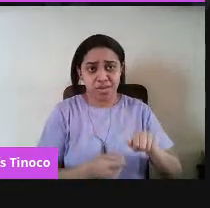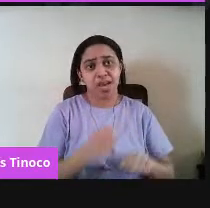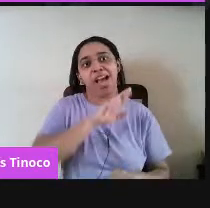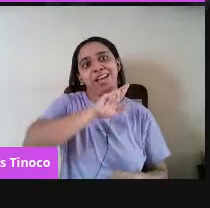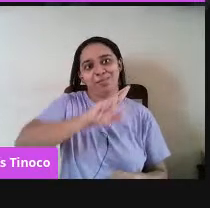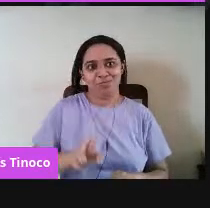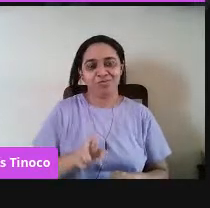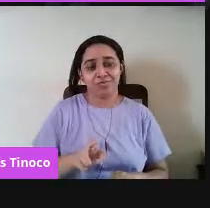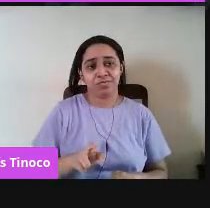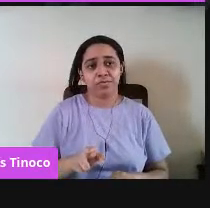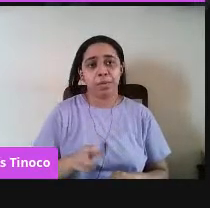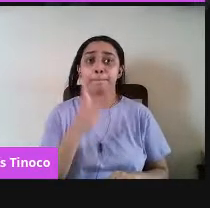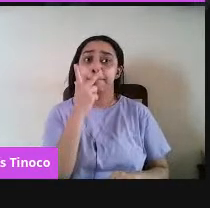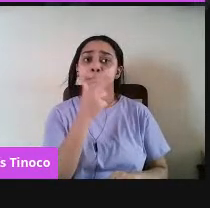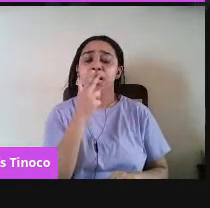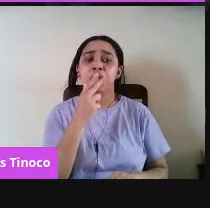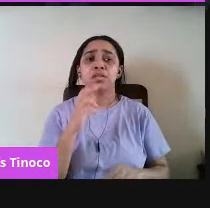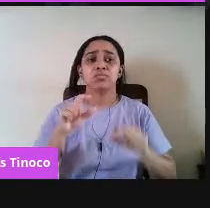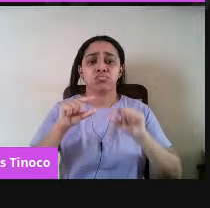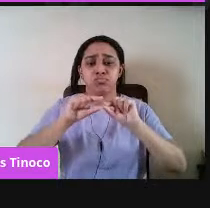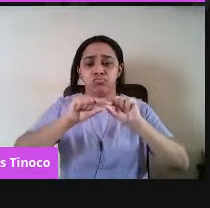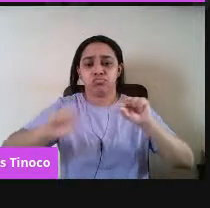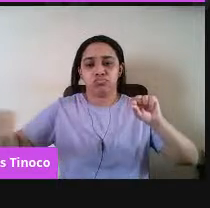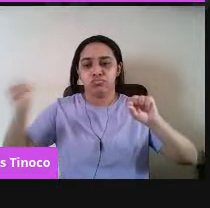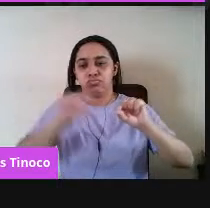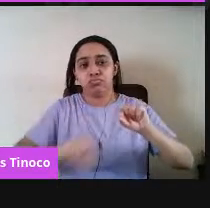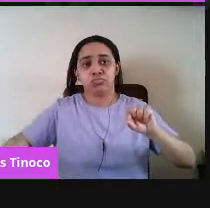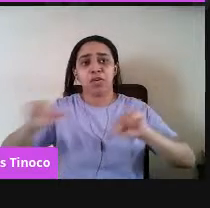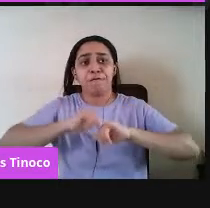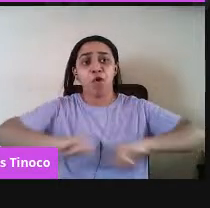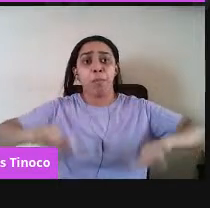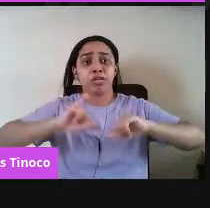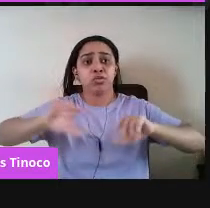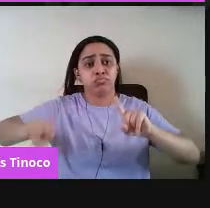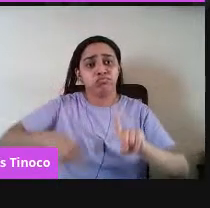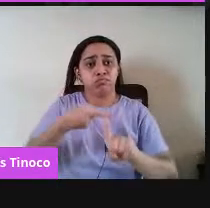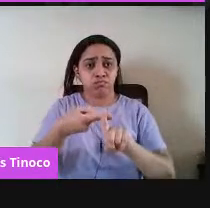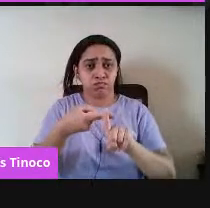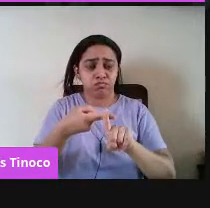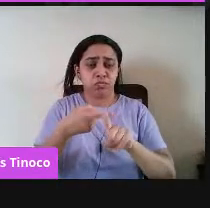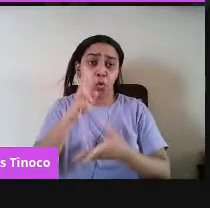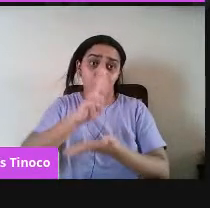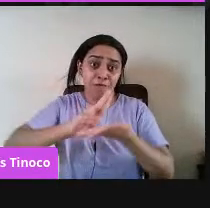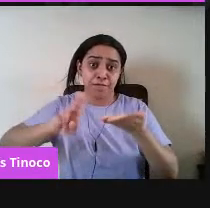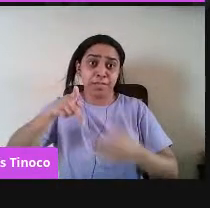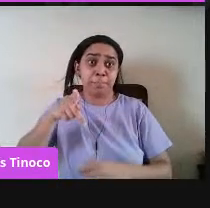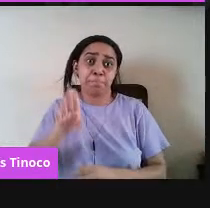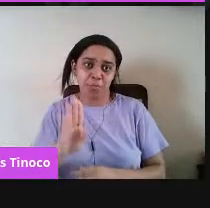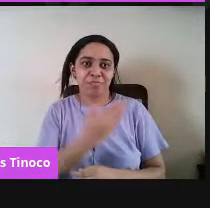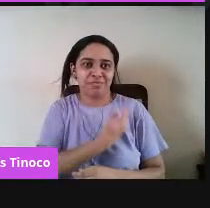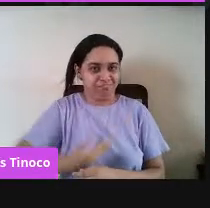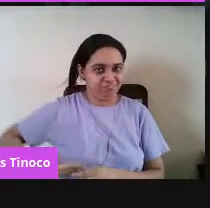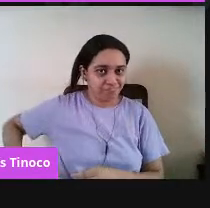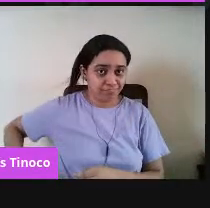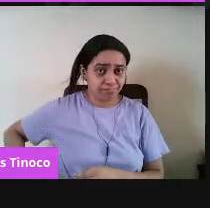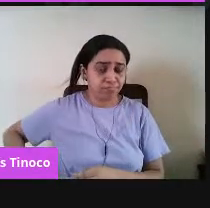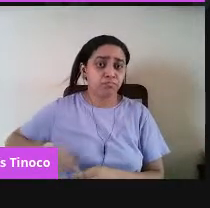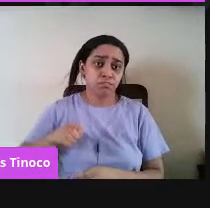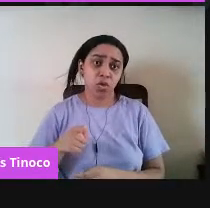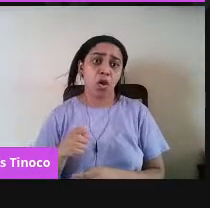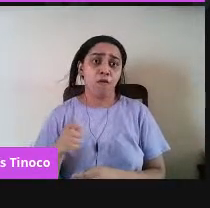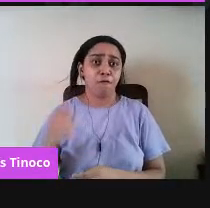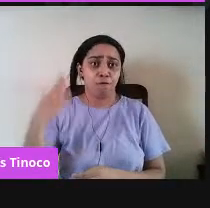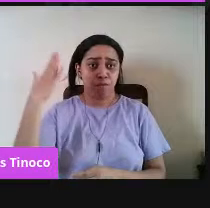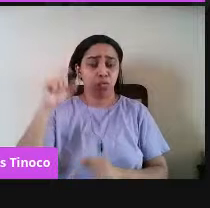predicar informações sobre o objeto de discurso, ou seja, as universidades públicas. Elas são reconhecidas